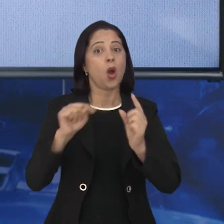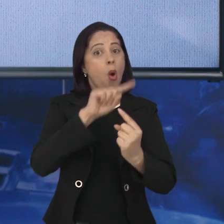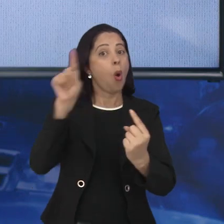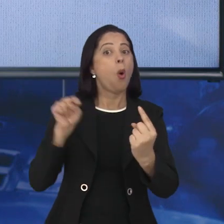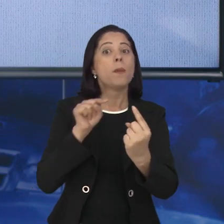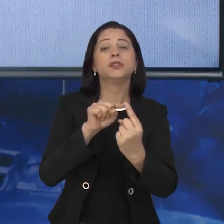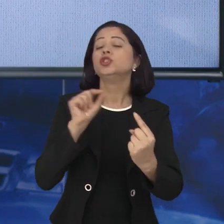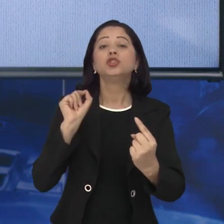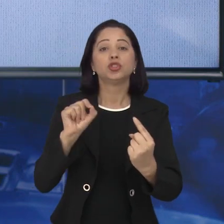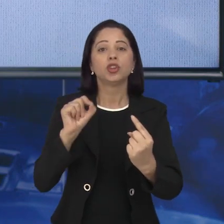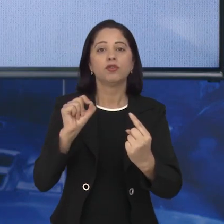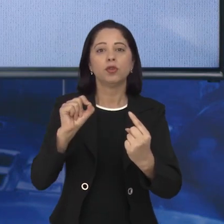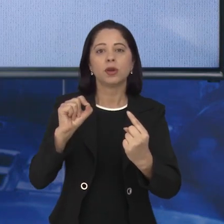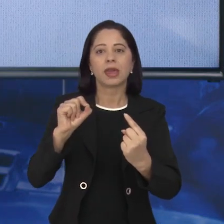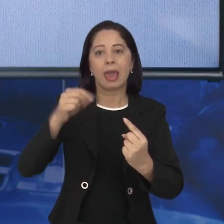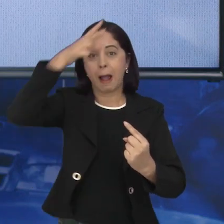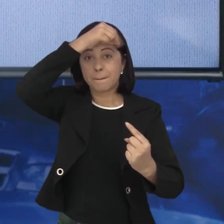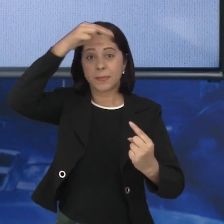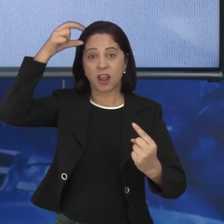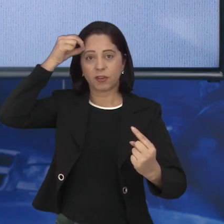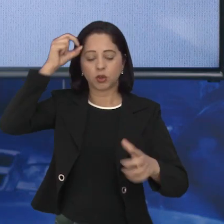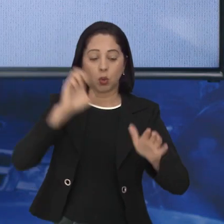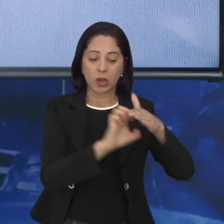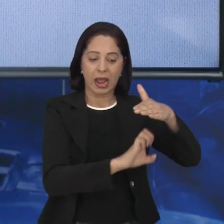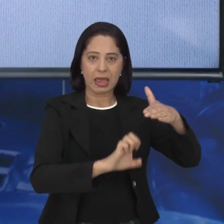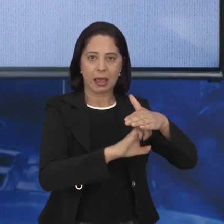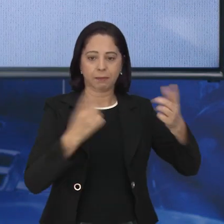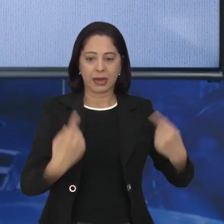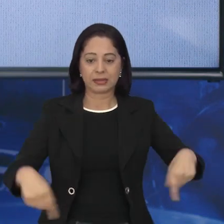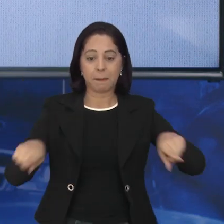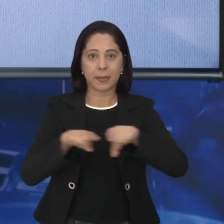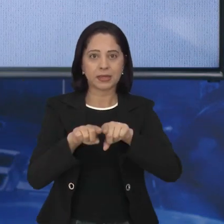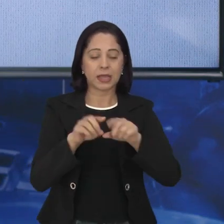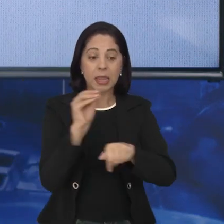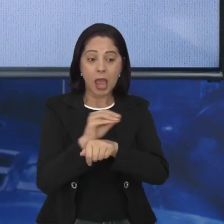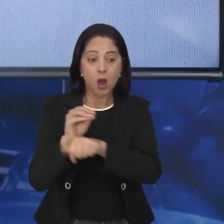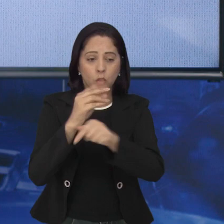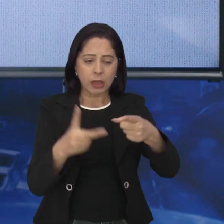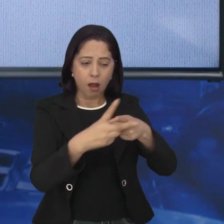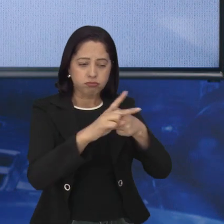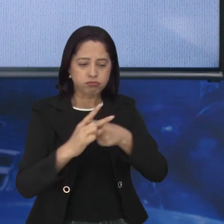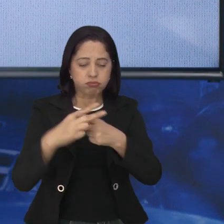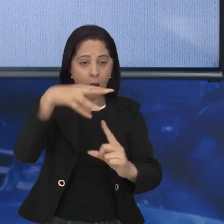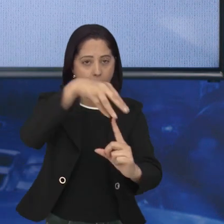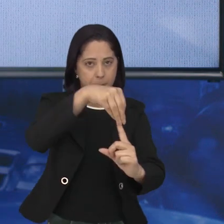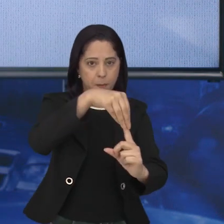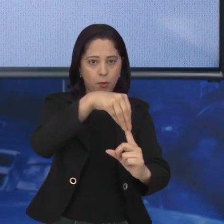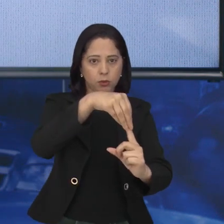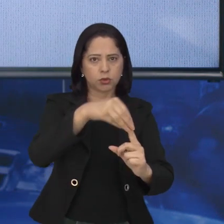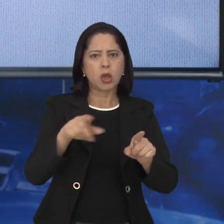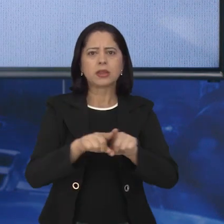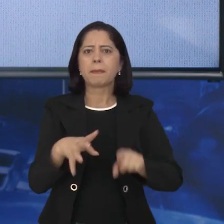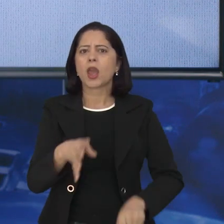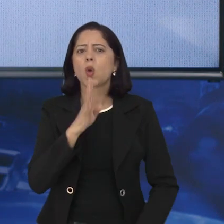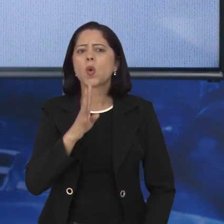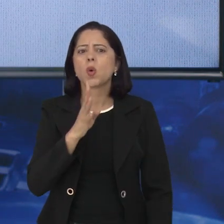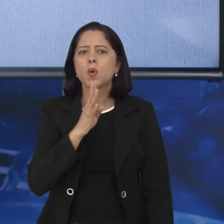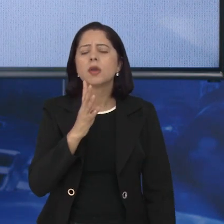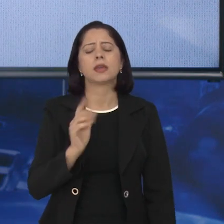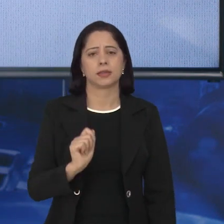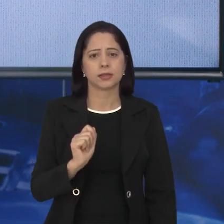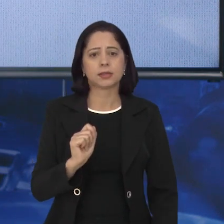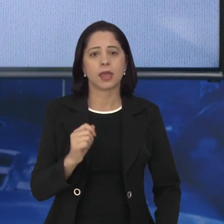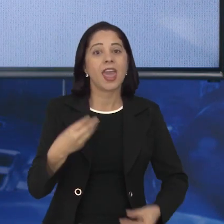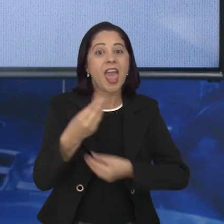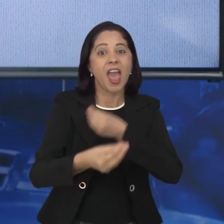lei que tramita aqui na Câmara e que propõe uma parceria público-privada para a manutenção dos pontos de ônibus de São José e você